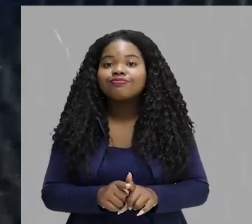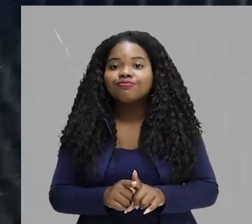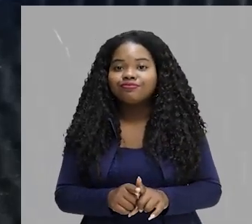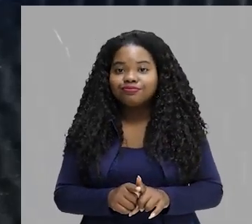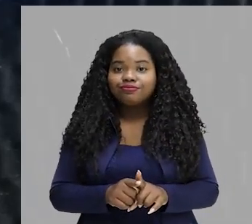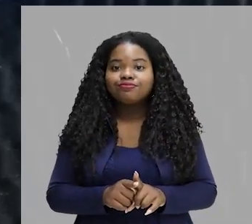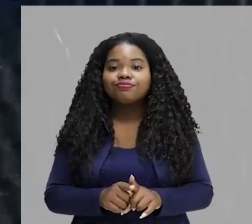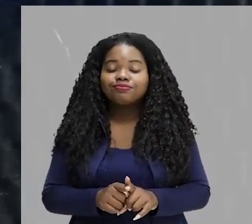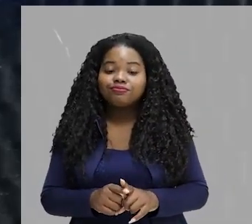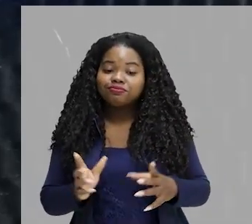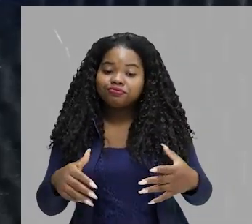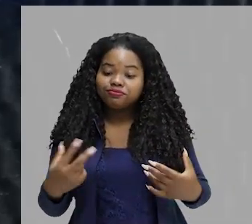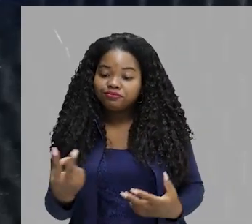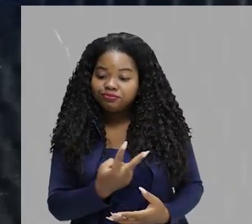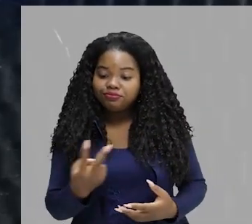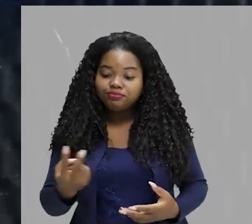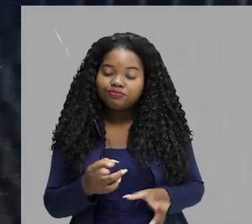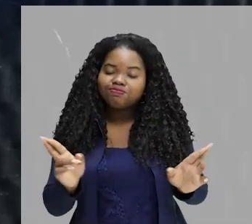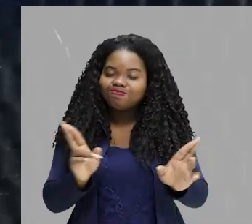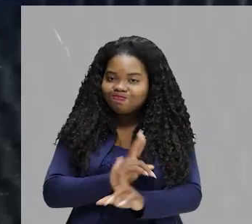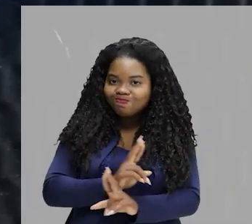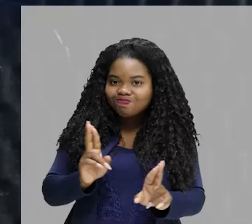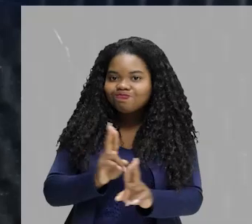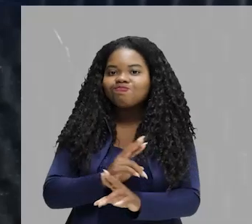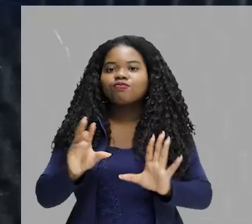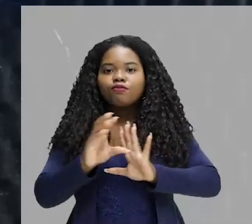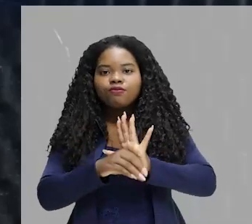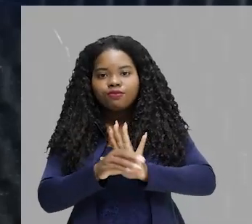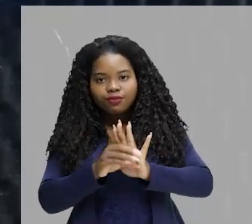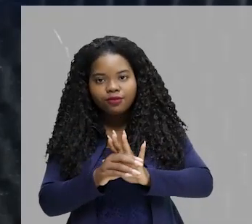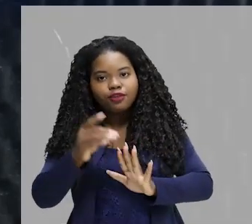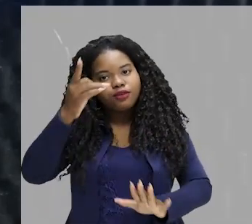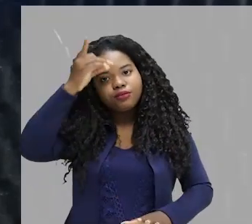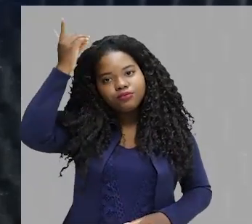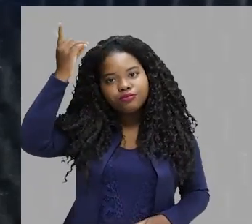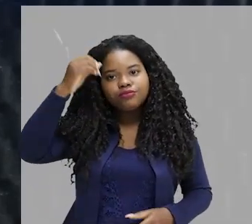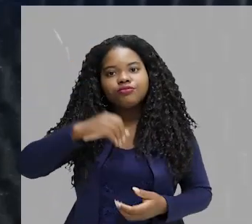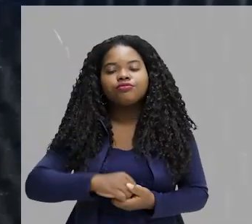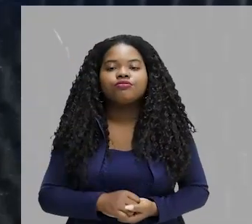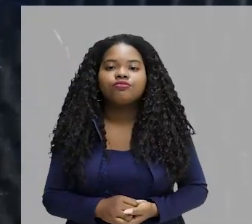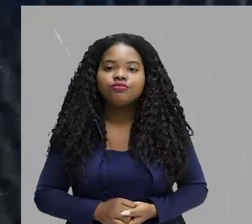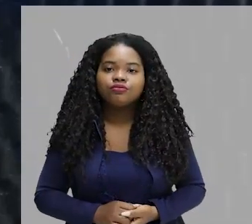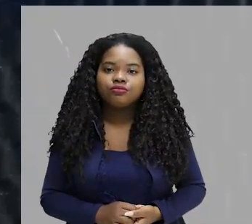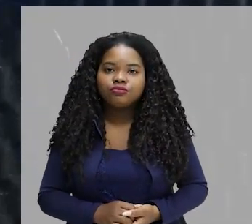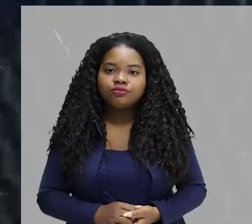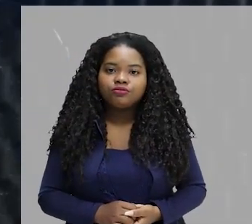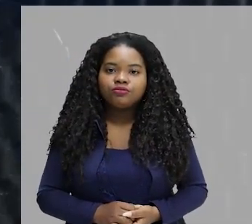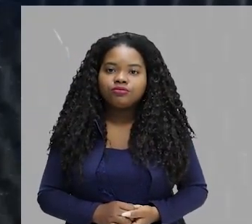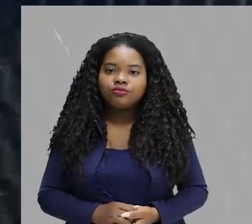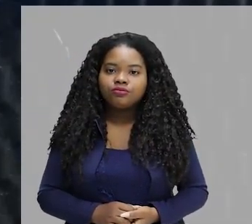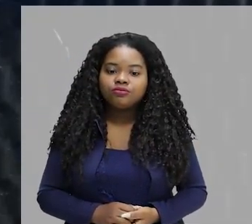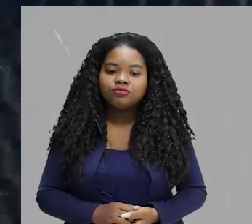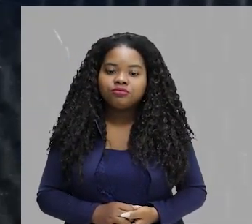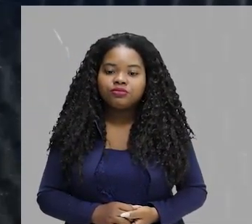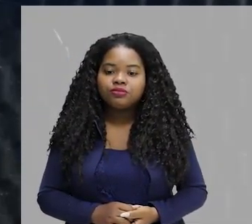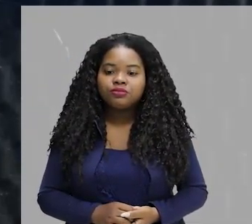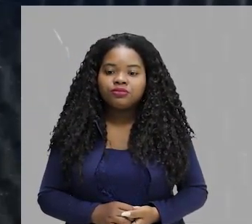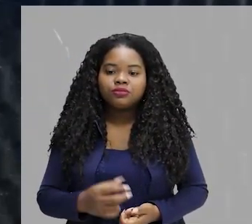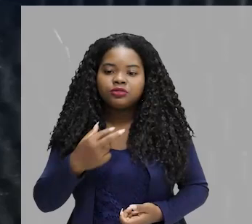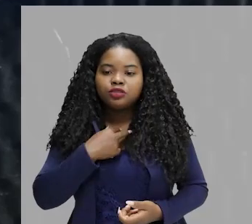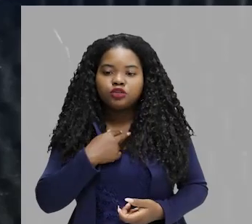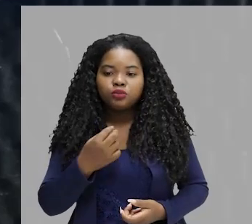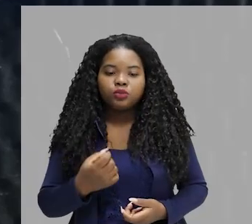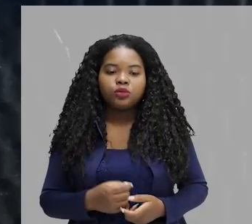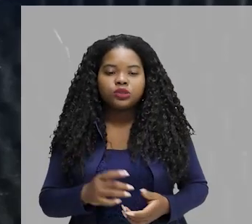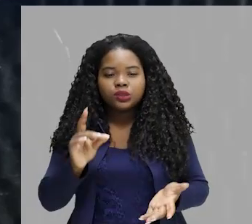estão diretamente relacionadas. São conceitos, são ideias intrínsecas. Elas não existem na